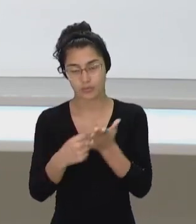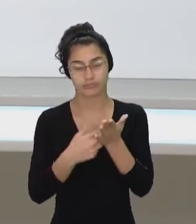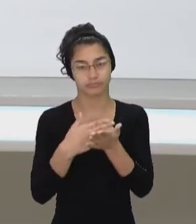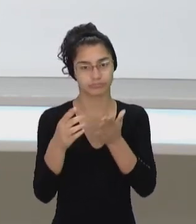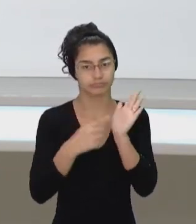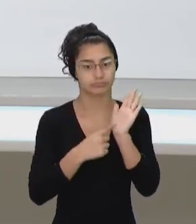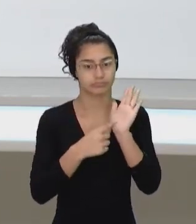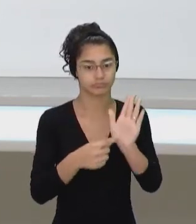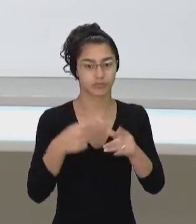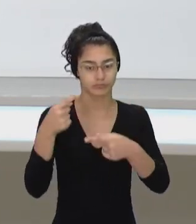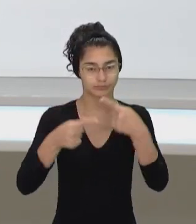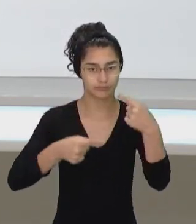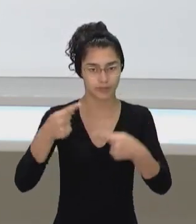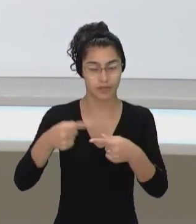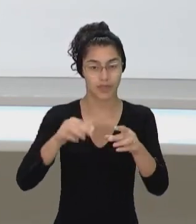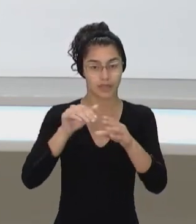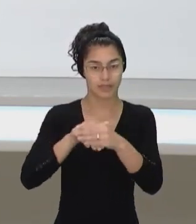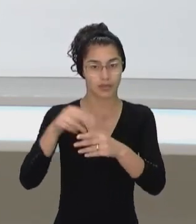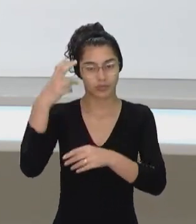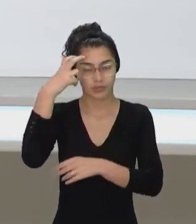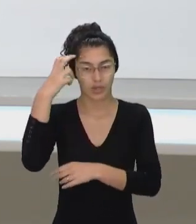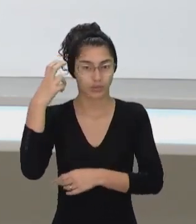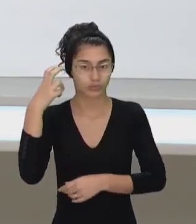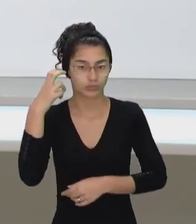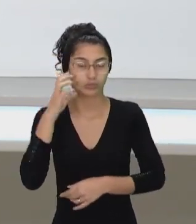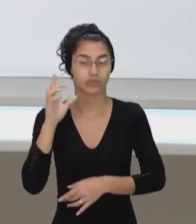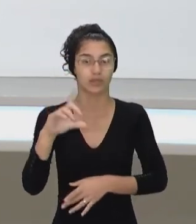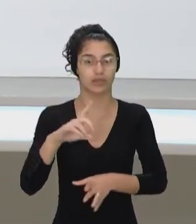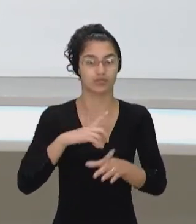apresentando aí um debate dentro da cultura